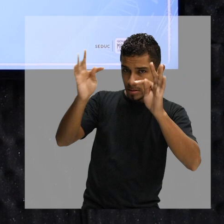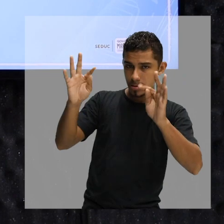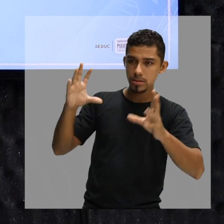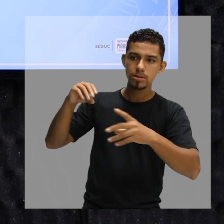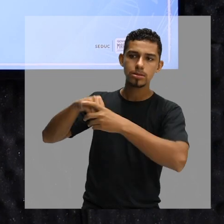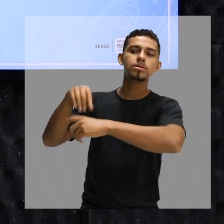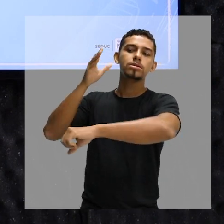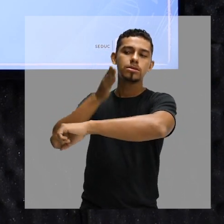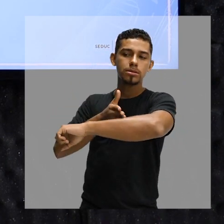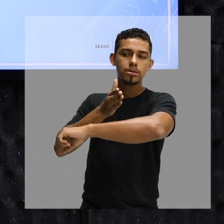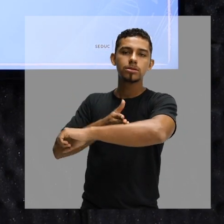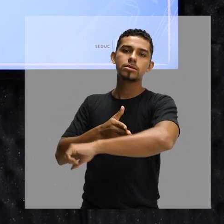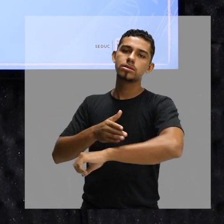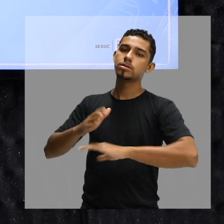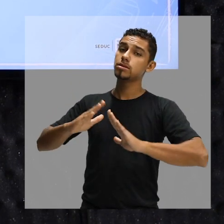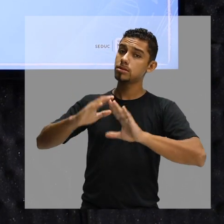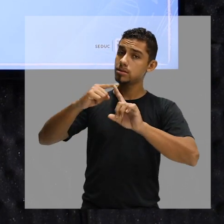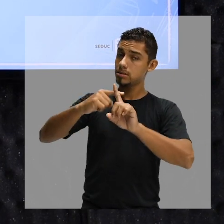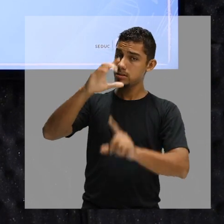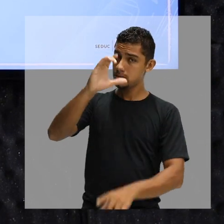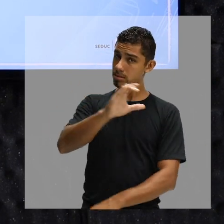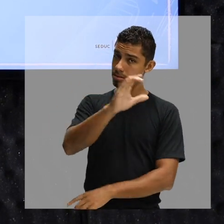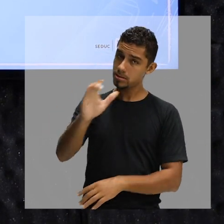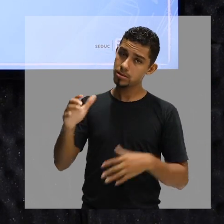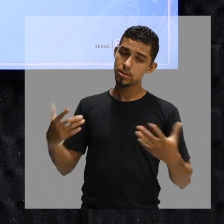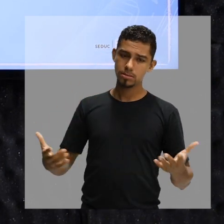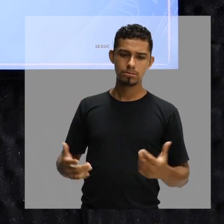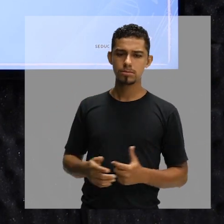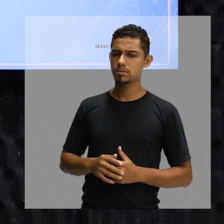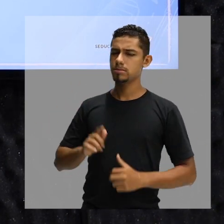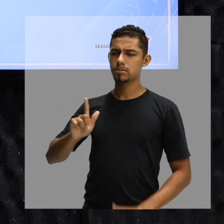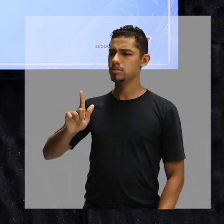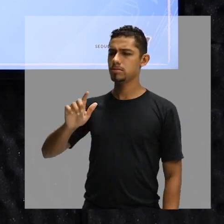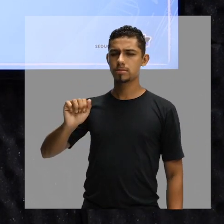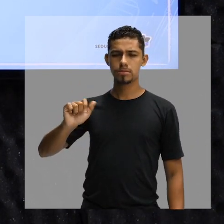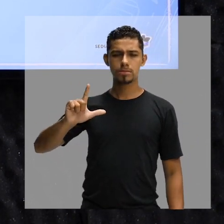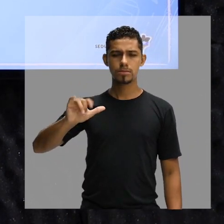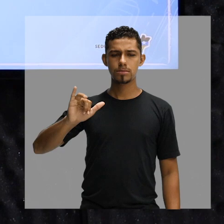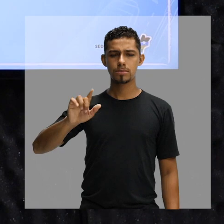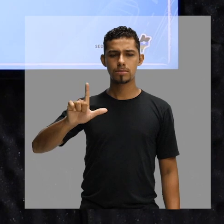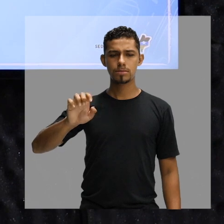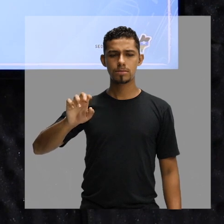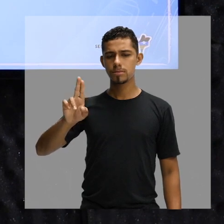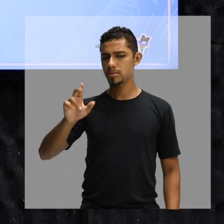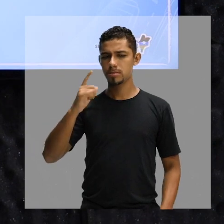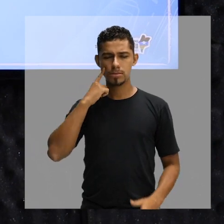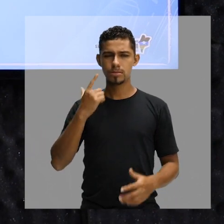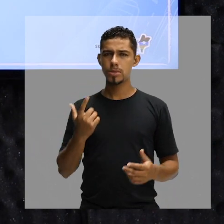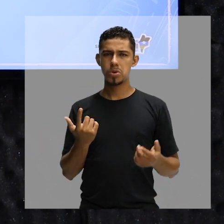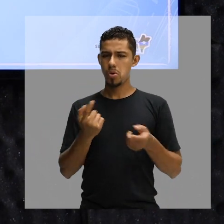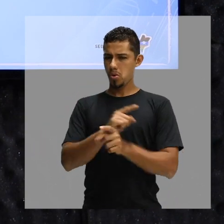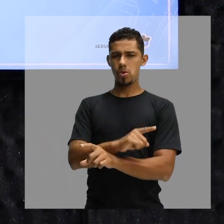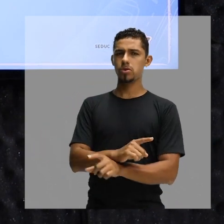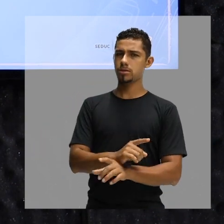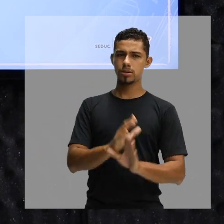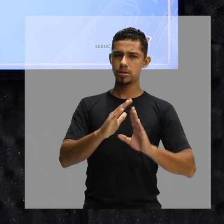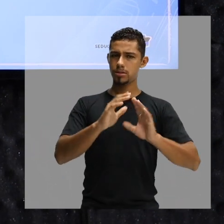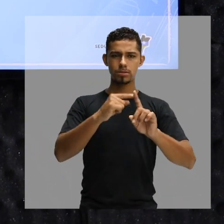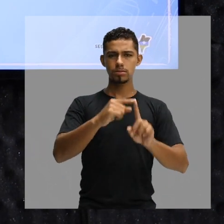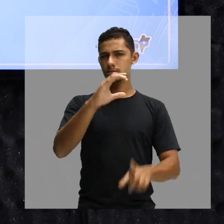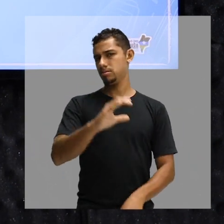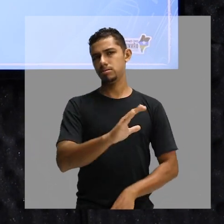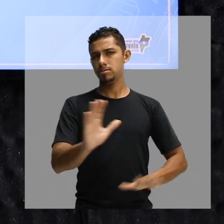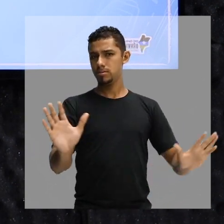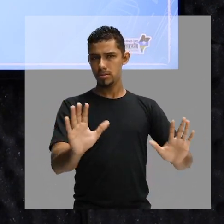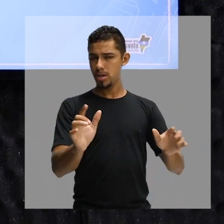está junto da filosofia cristã. Obviamente, Galileu não tem nada contra a igreja, principalmente a igreja católica,